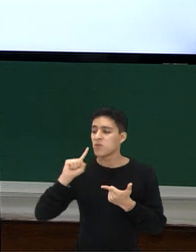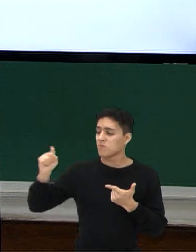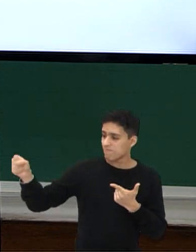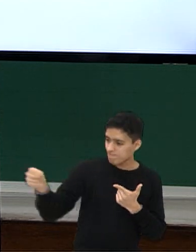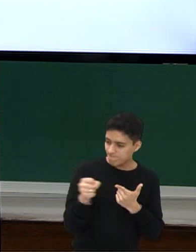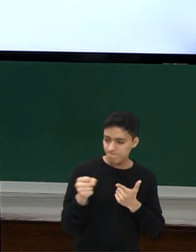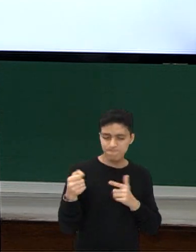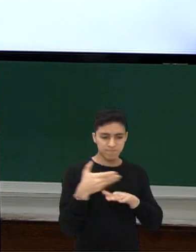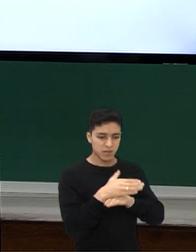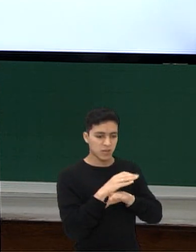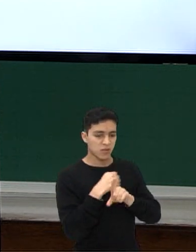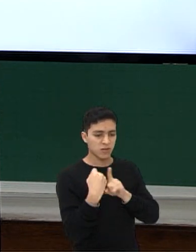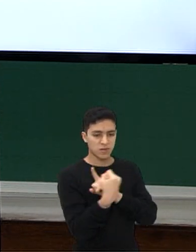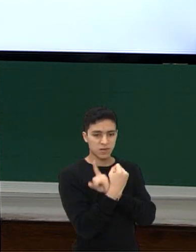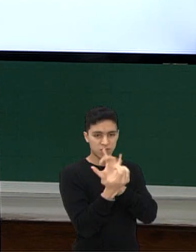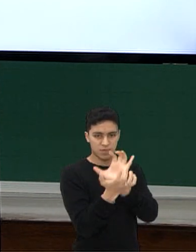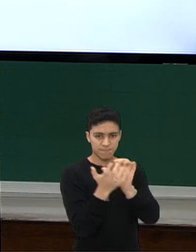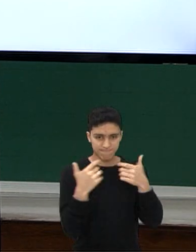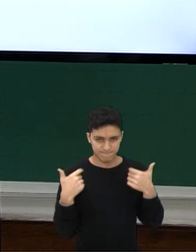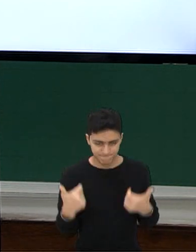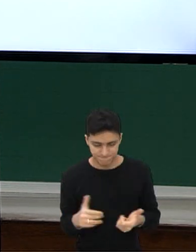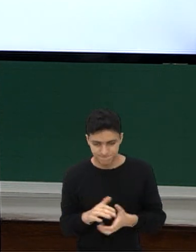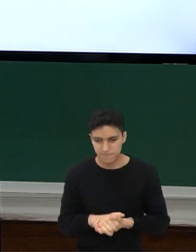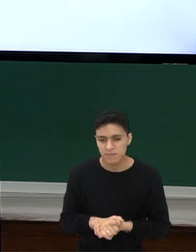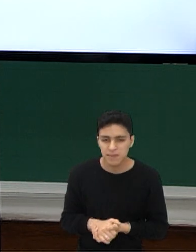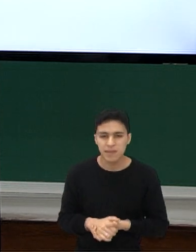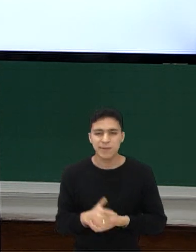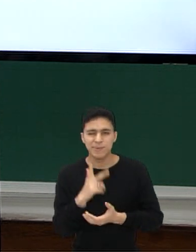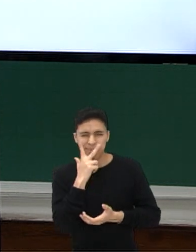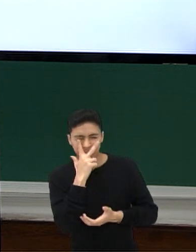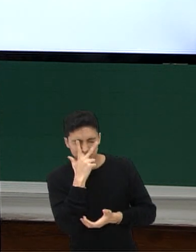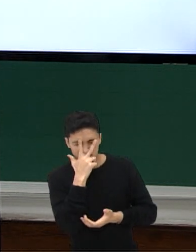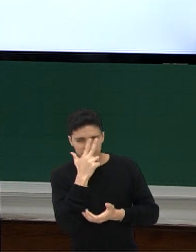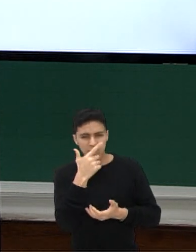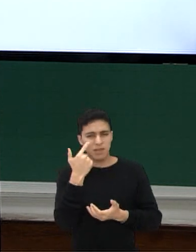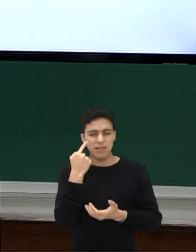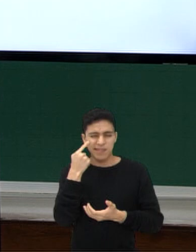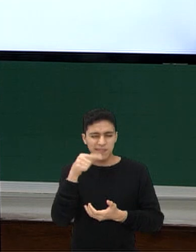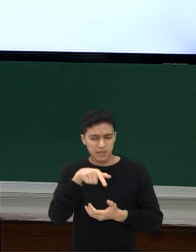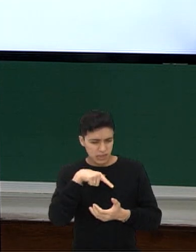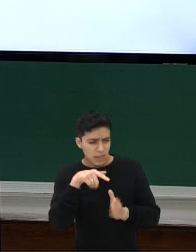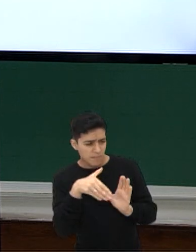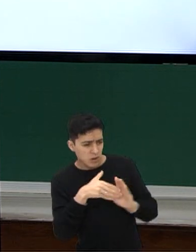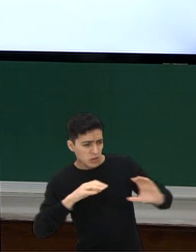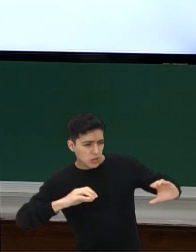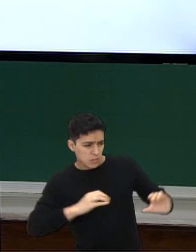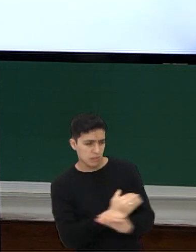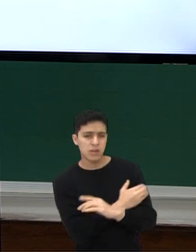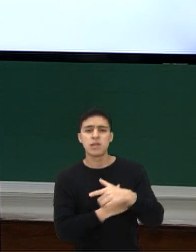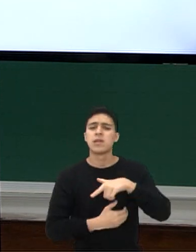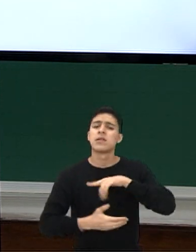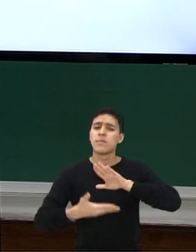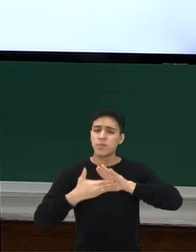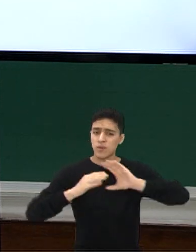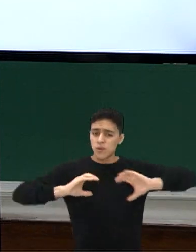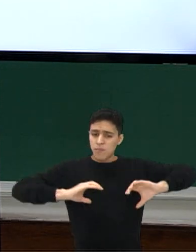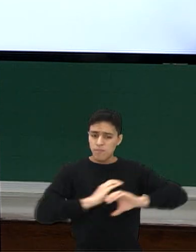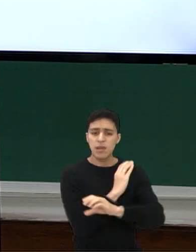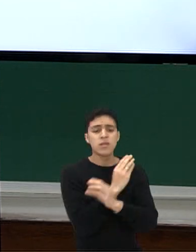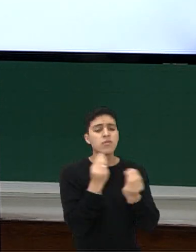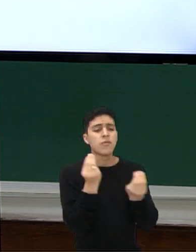do quê? Do corpo social. Então, ele tem uma intervenção completa aí? Tem uma intervenção completa,